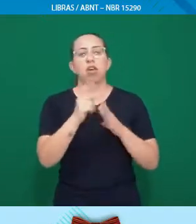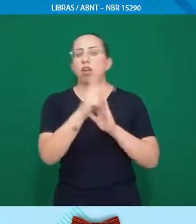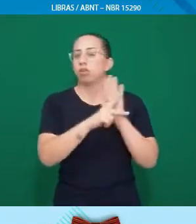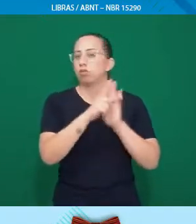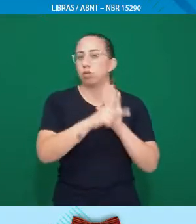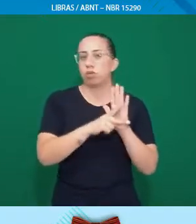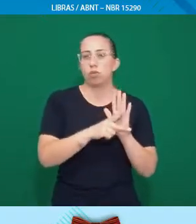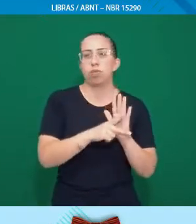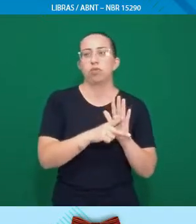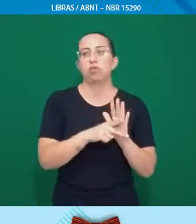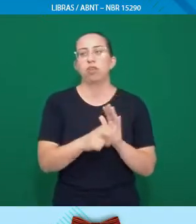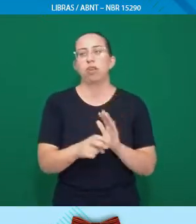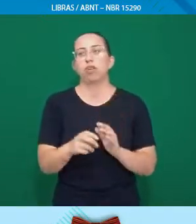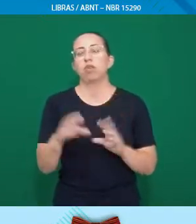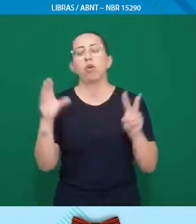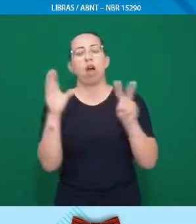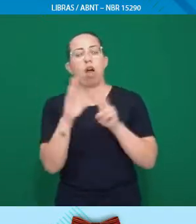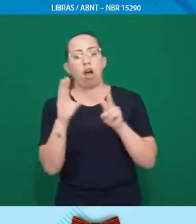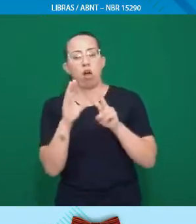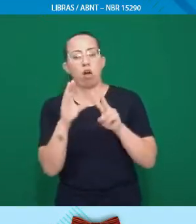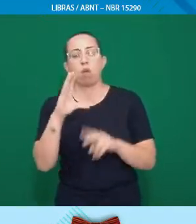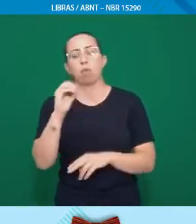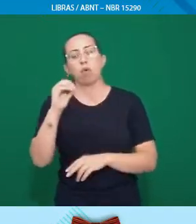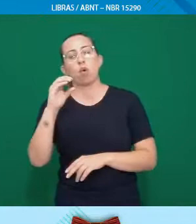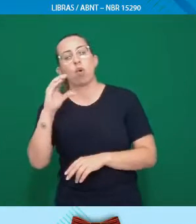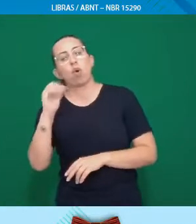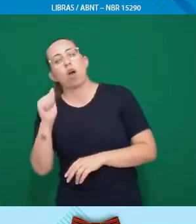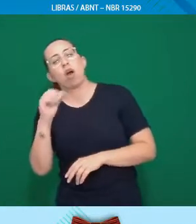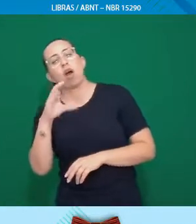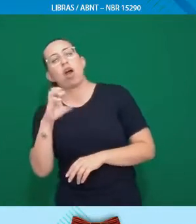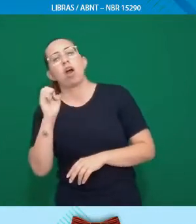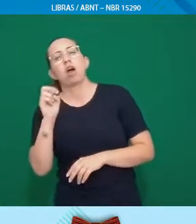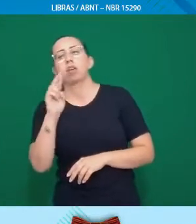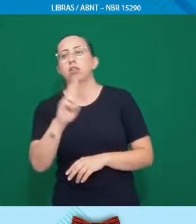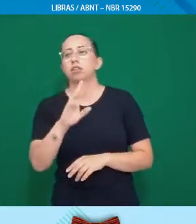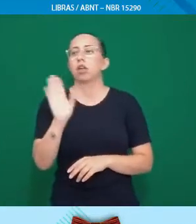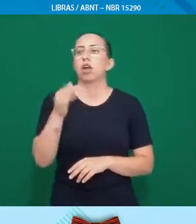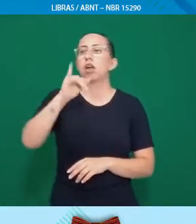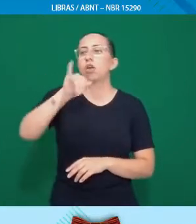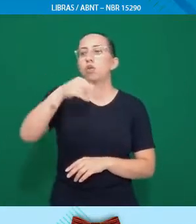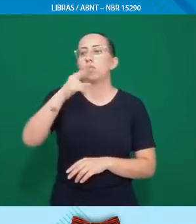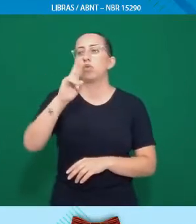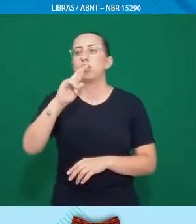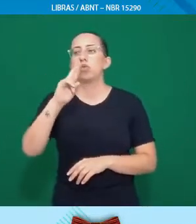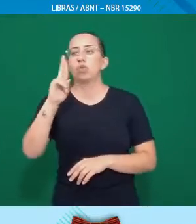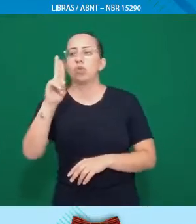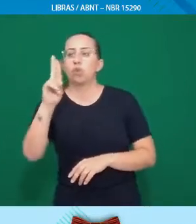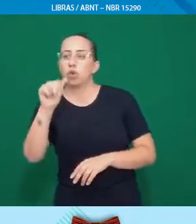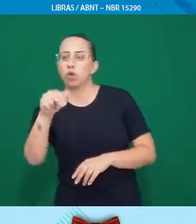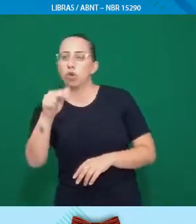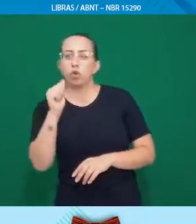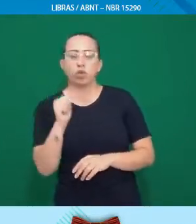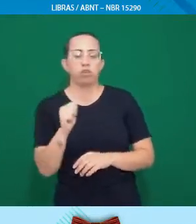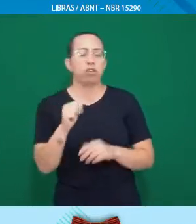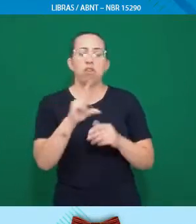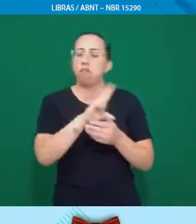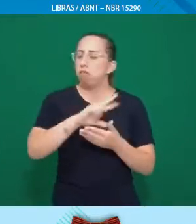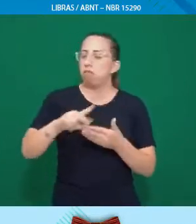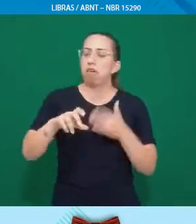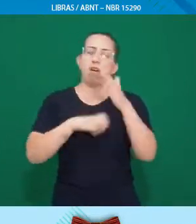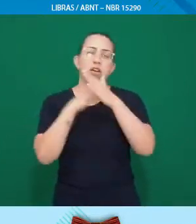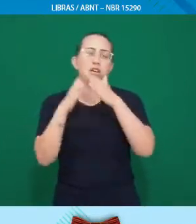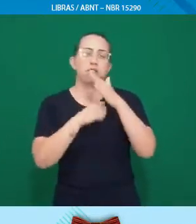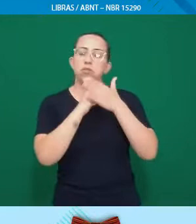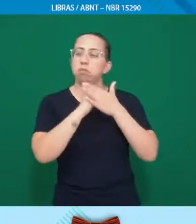projetos culturais a copercampos aquacer a juruna comércio representações então nós temos assim vários